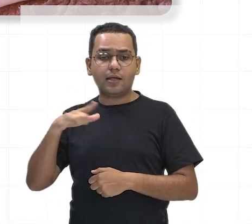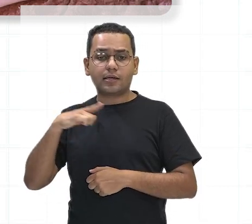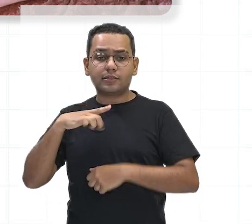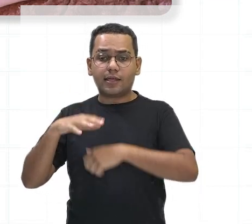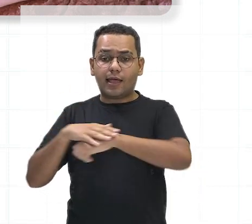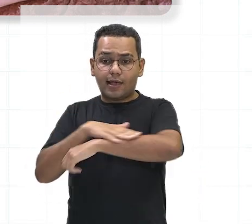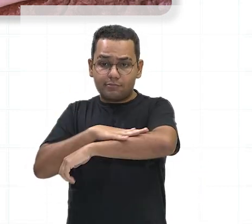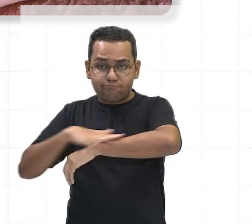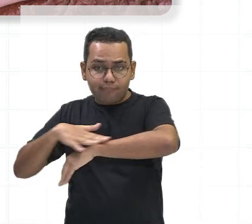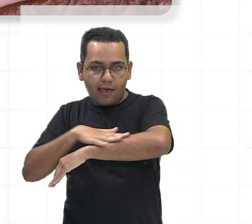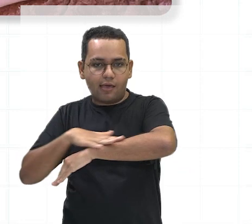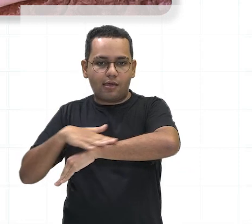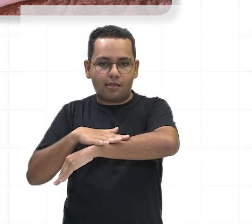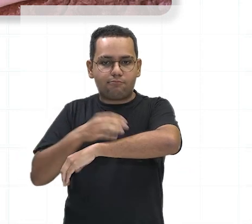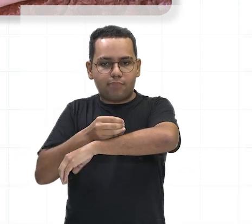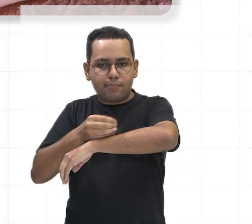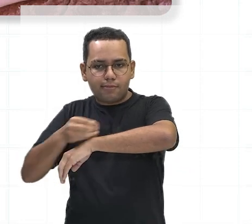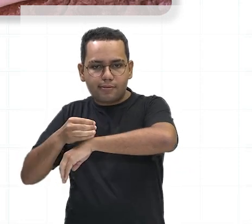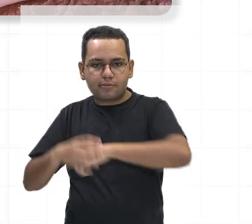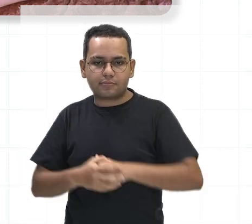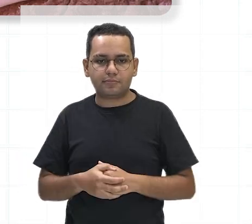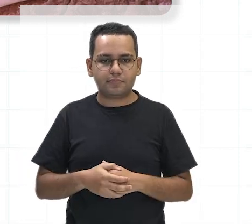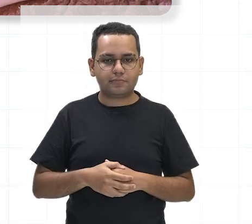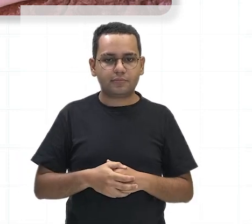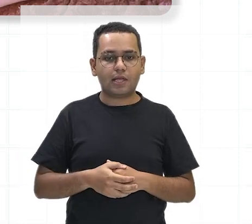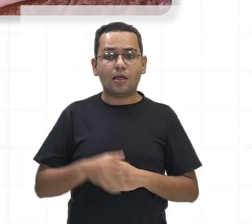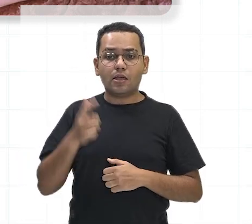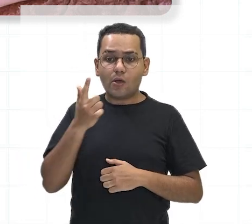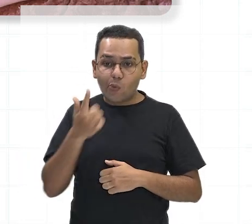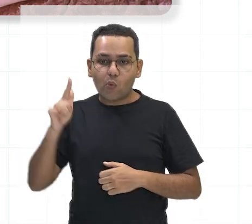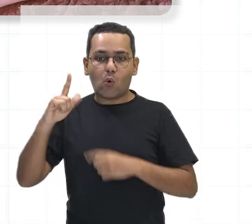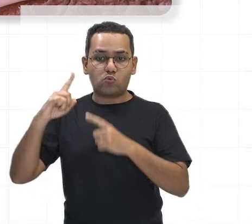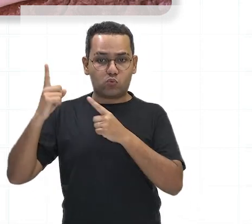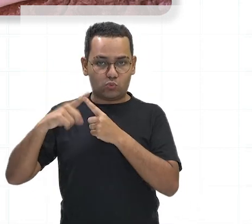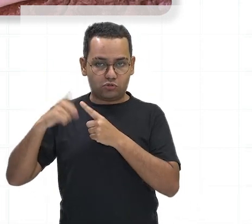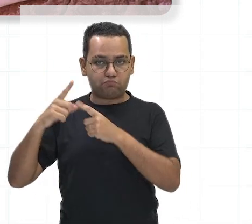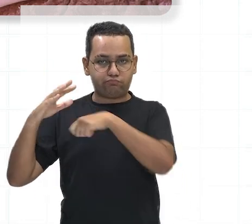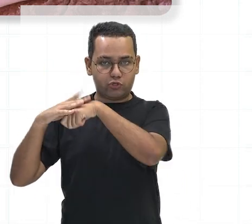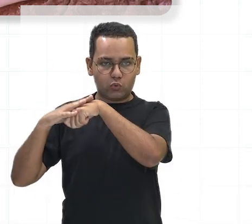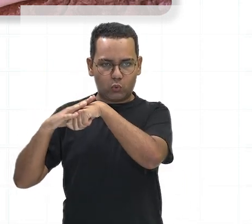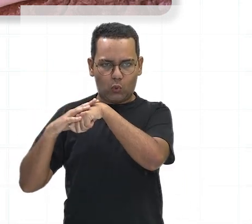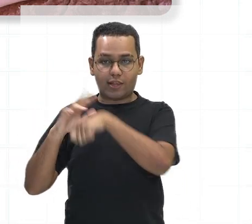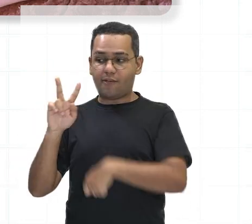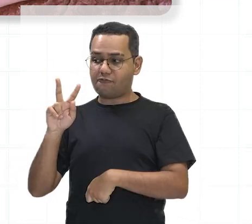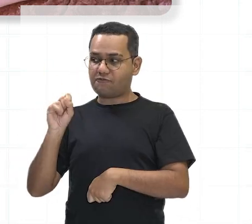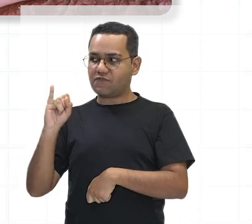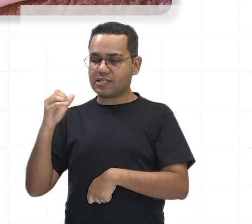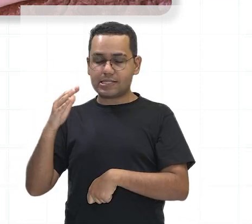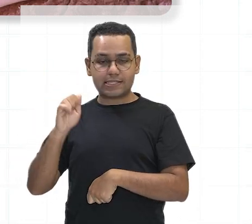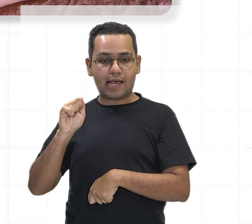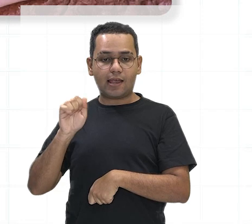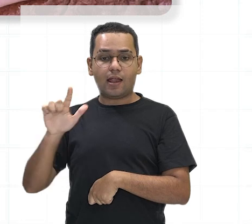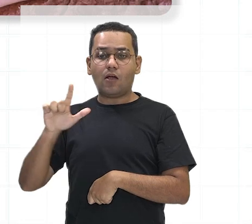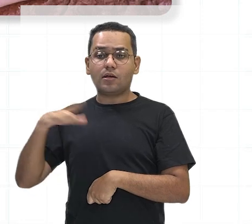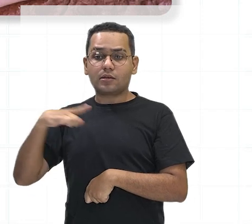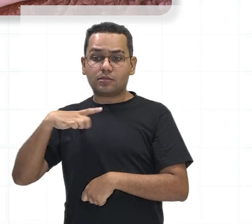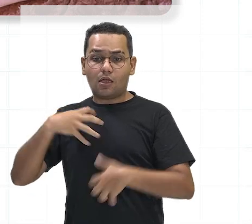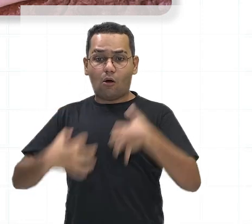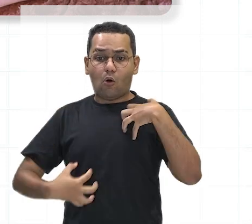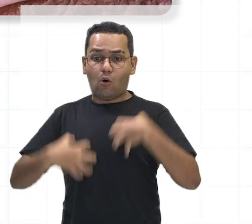leishmaniose visceral, ou também chamada calazar, que ataca órgãos internos. Nessa imagem, você pode observar aí